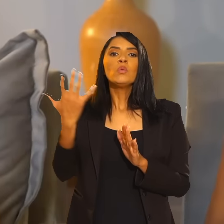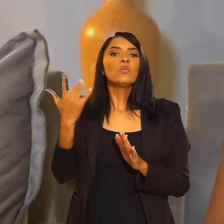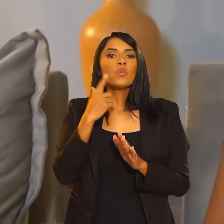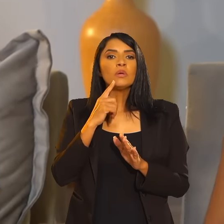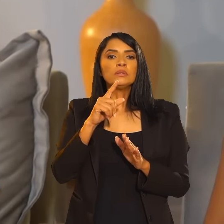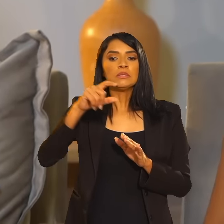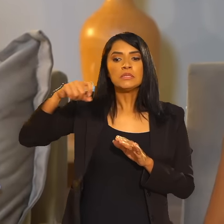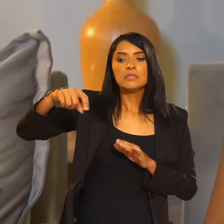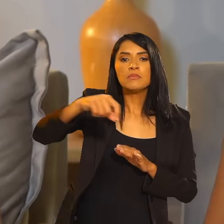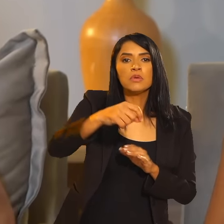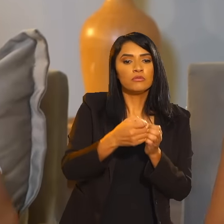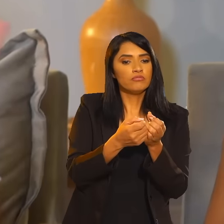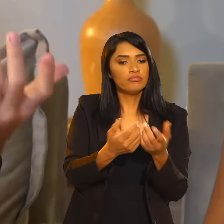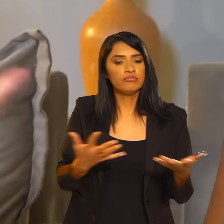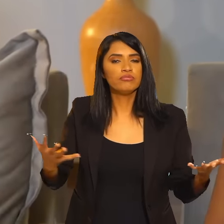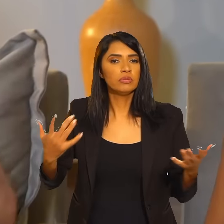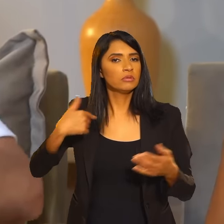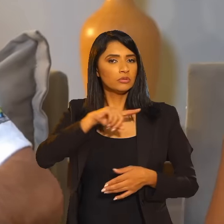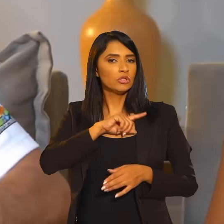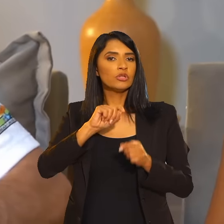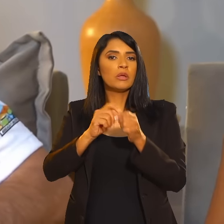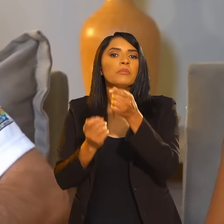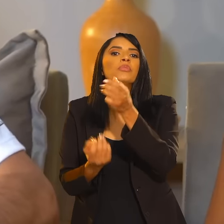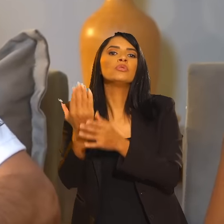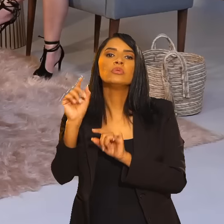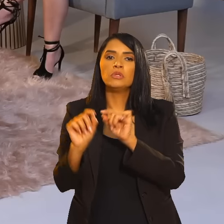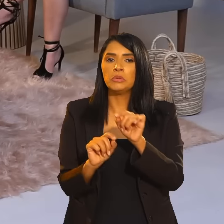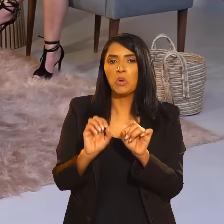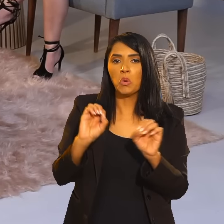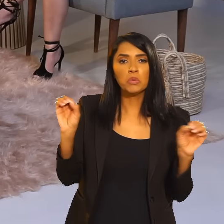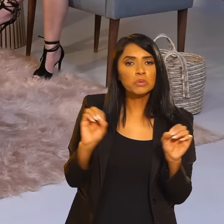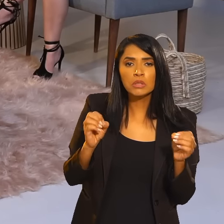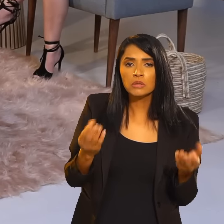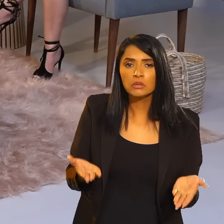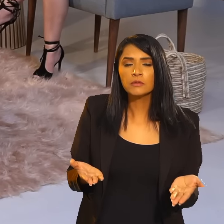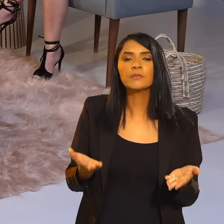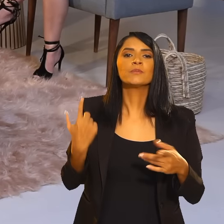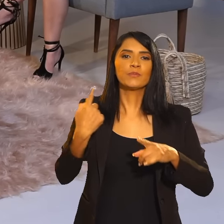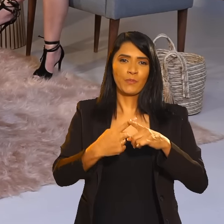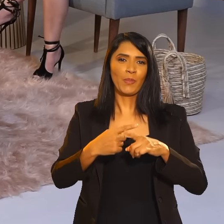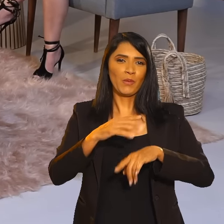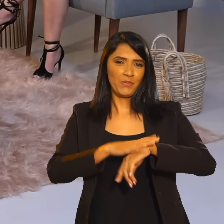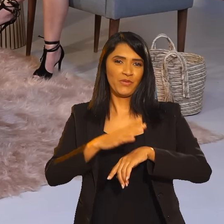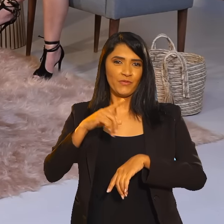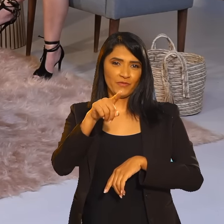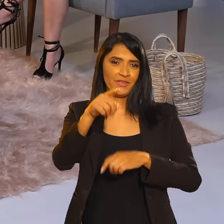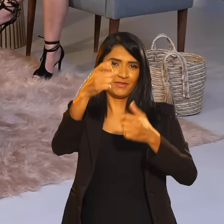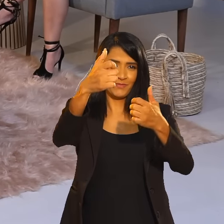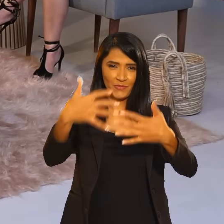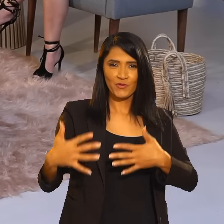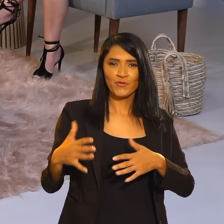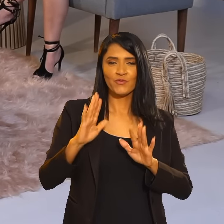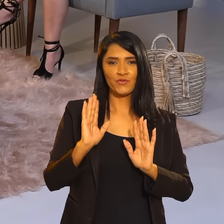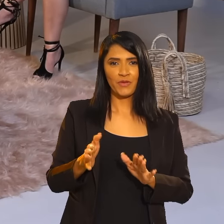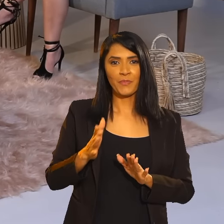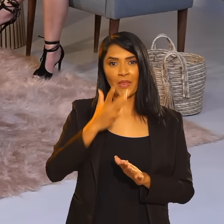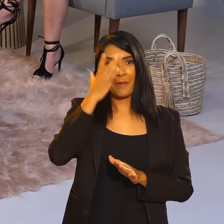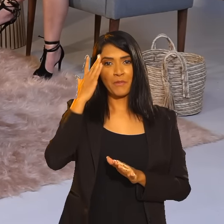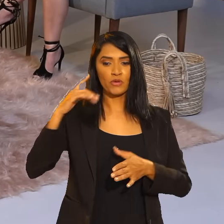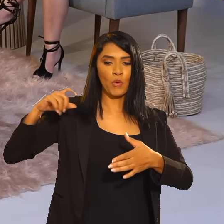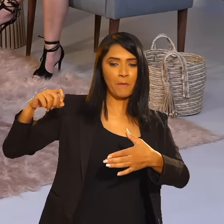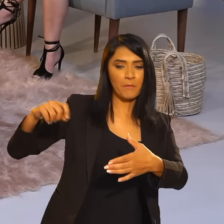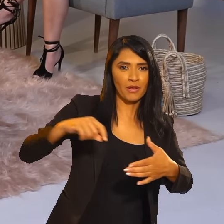quanta semente produz, né? O que a gente está produzindo, né? De semente, ou não está produzindo nada. Isso, porque quando a gente, como você bem colocou,